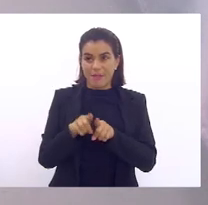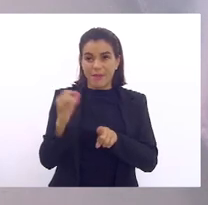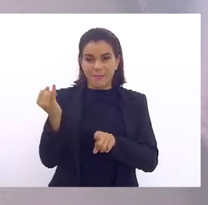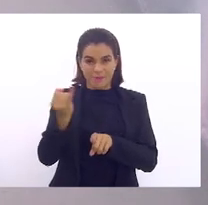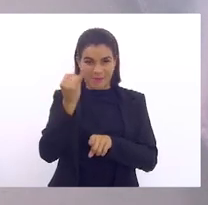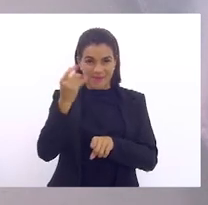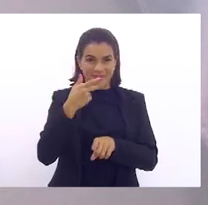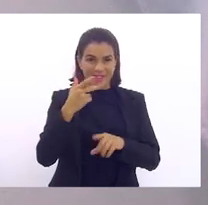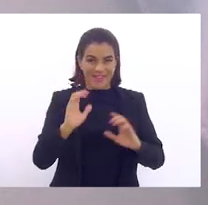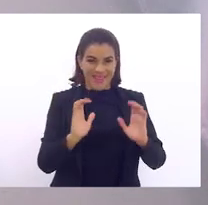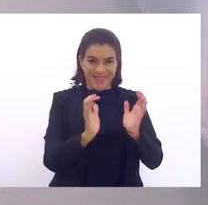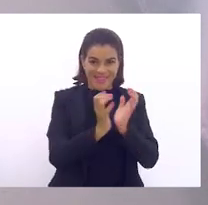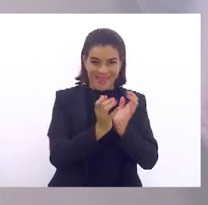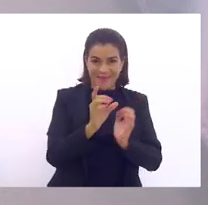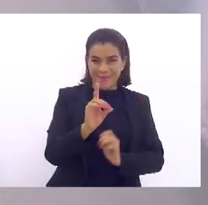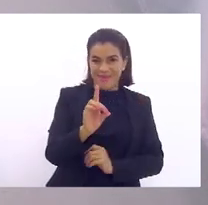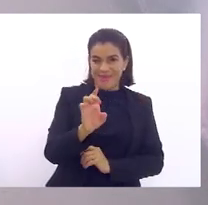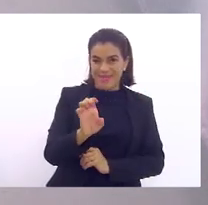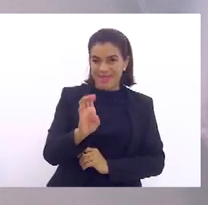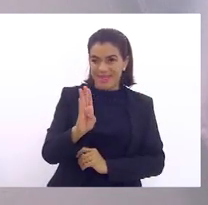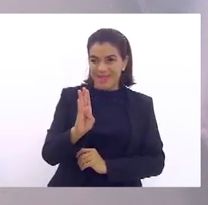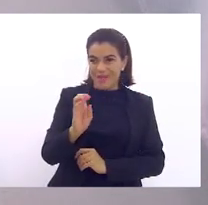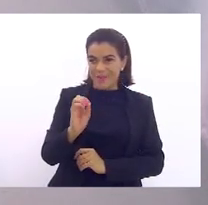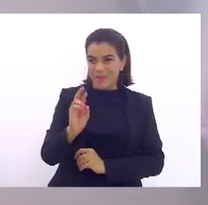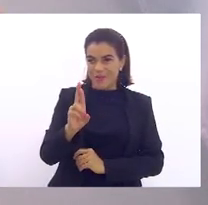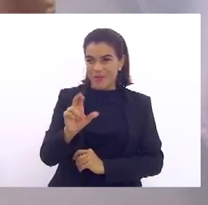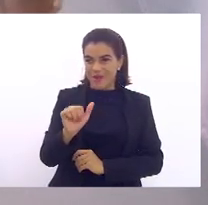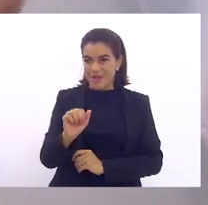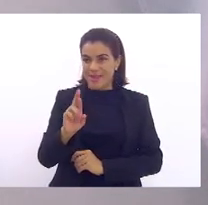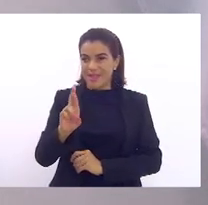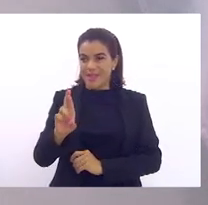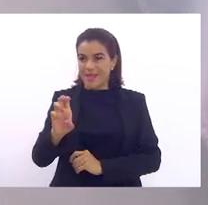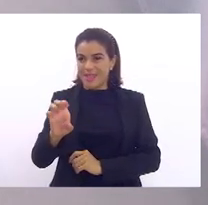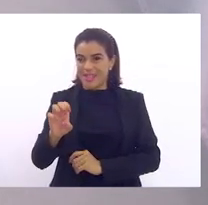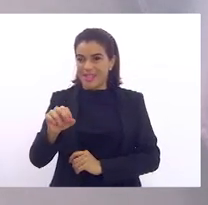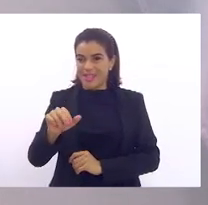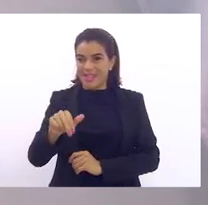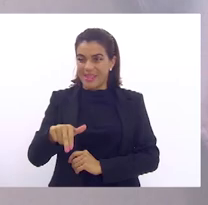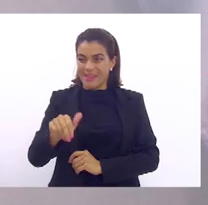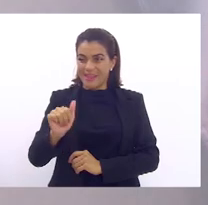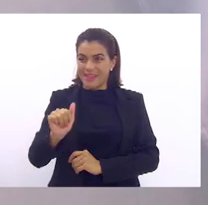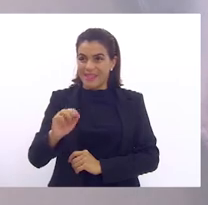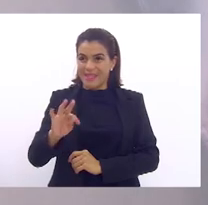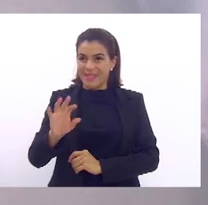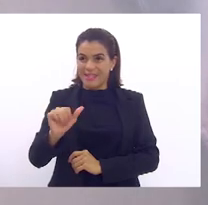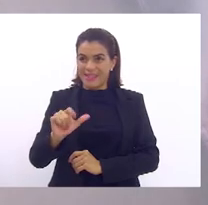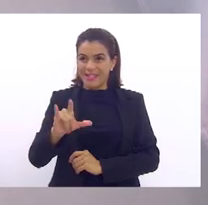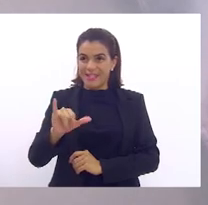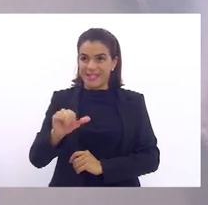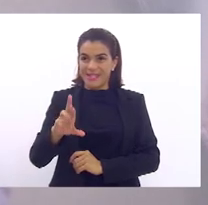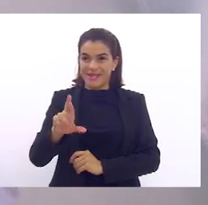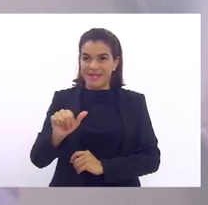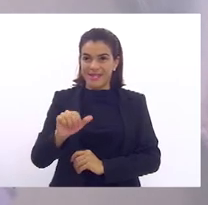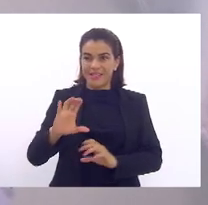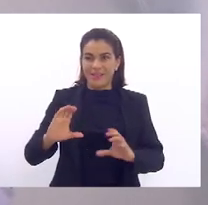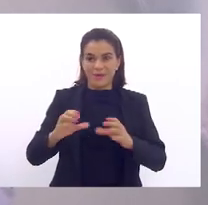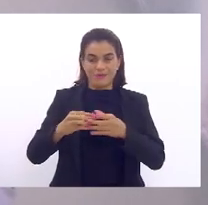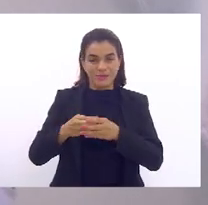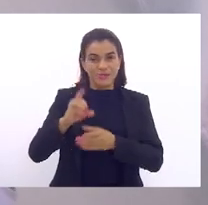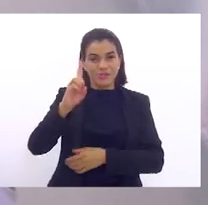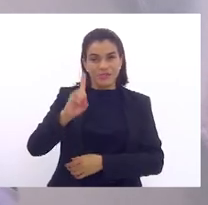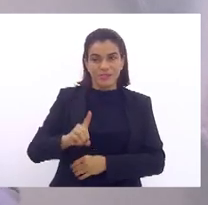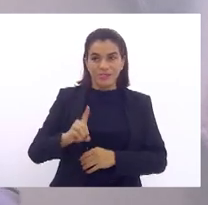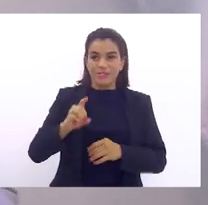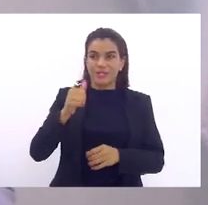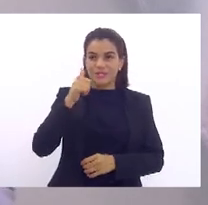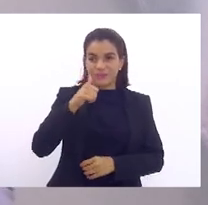equipe Débora tá aqui na coordenação Renata Lira também nossa equipe da da da comissão dos direitos da mulher tá por aqui